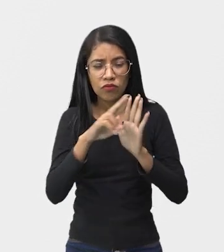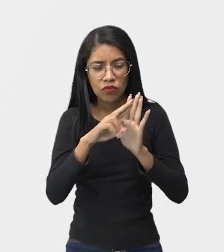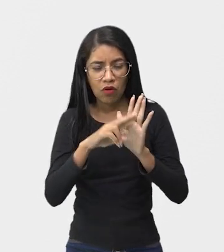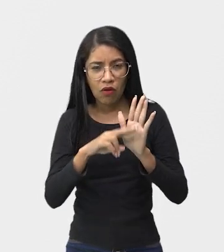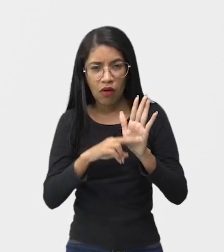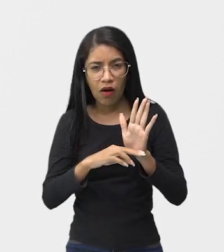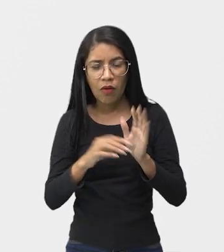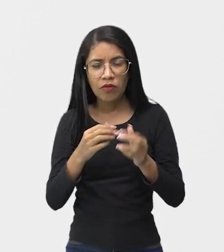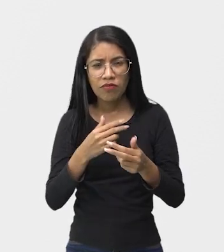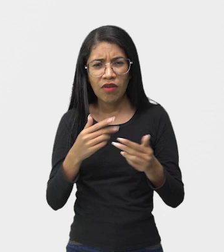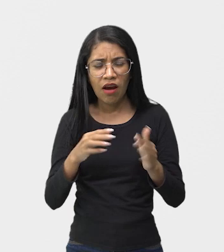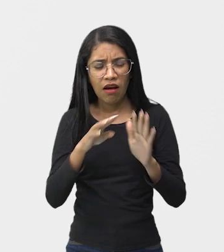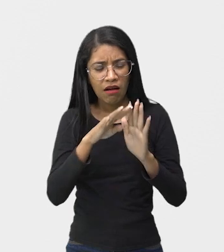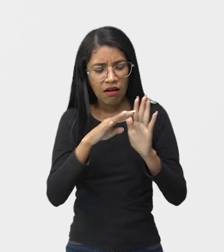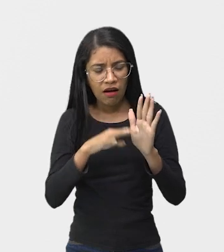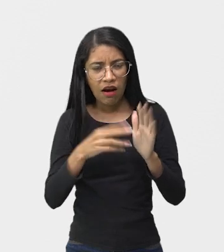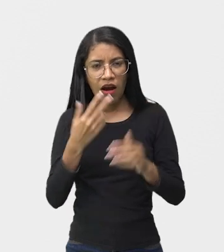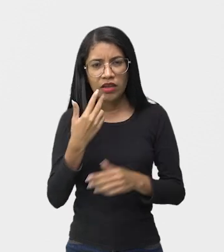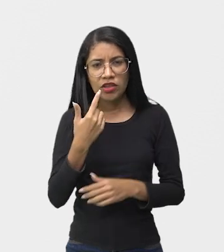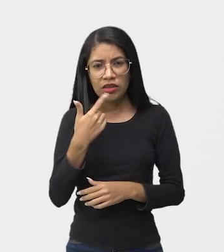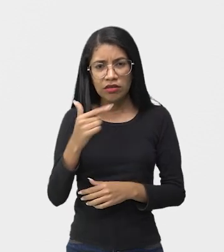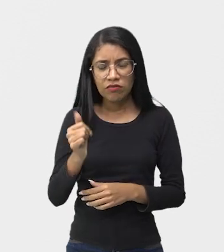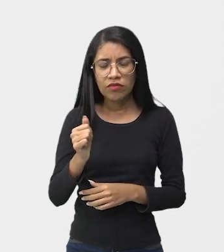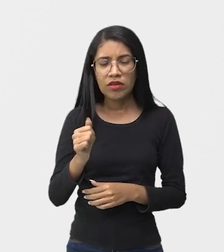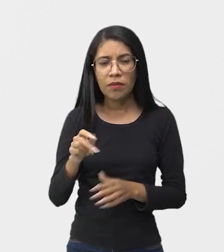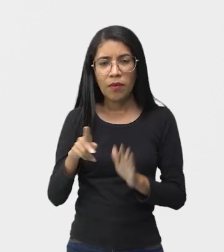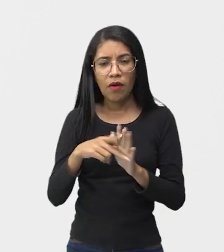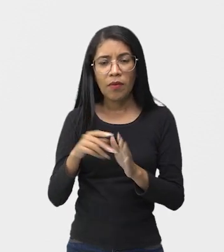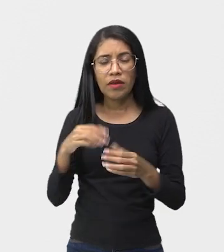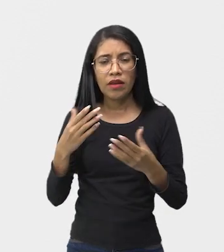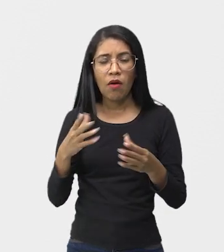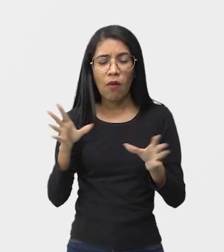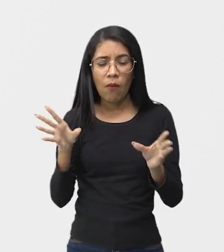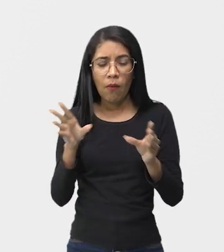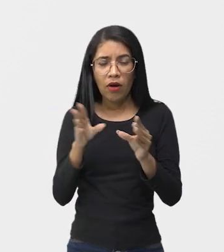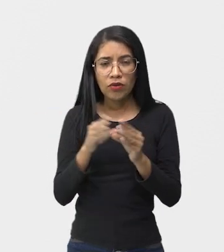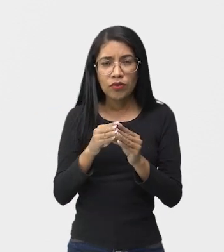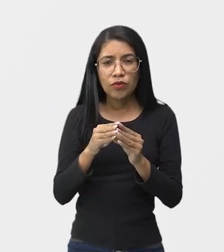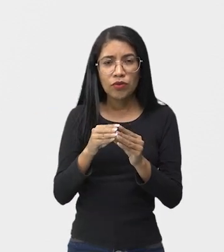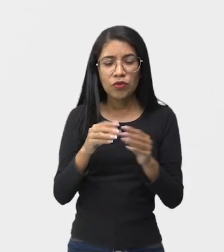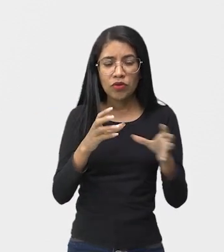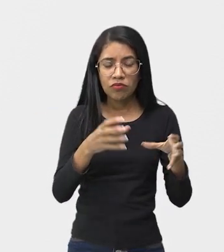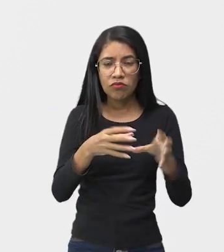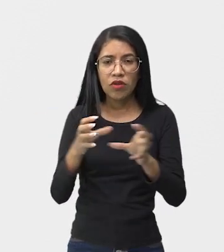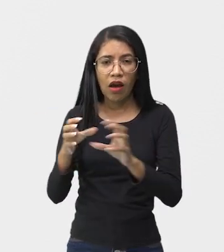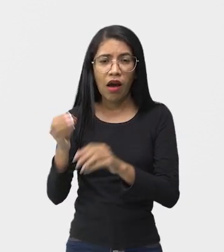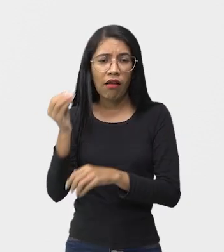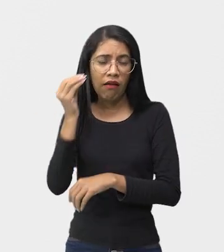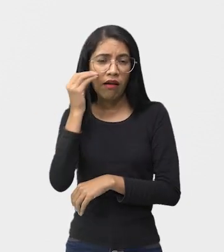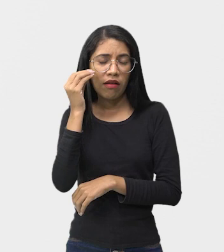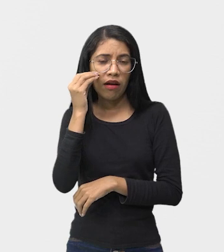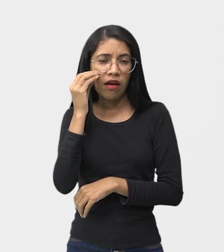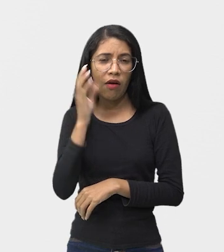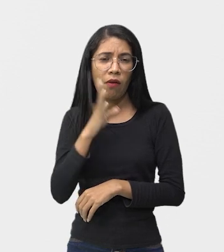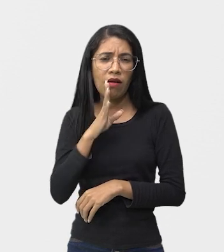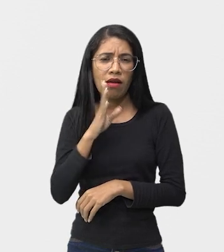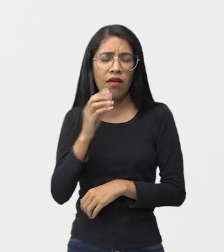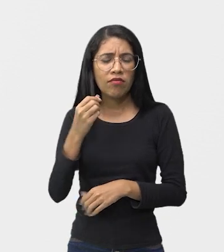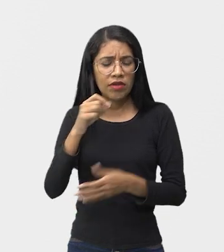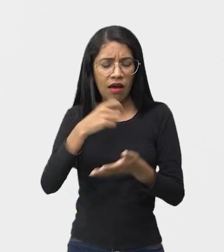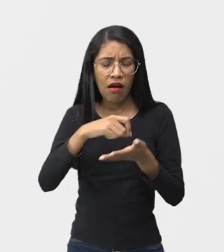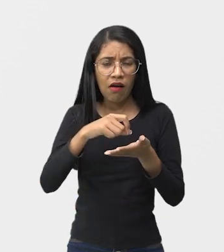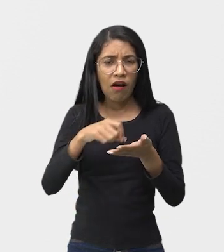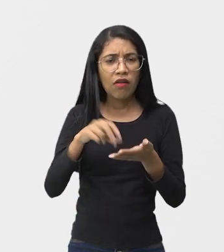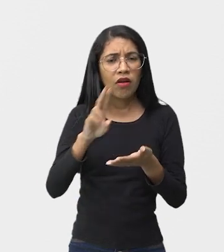Então, conferir o resumo dessas civilizações, vocês podem fazer o seguinte: tentar conhecer, anotem depois